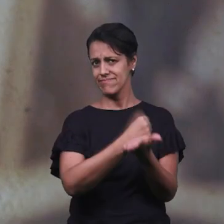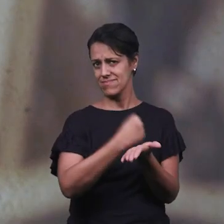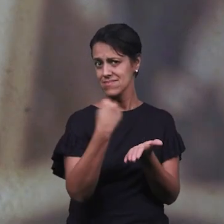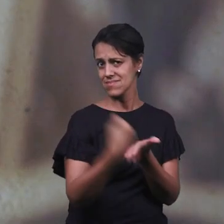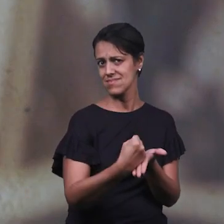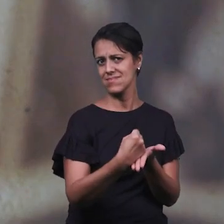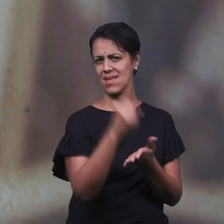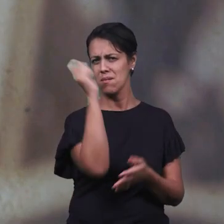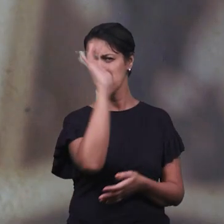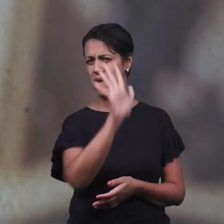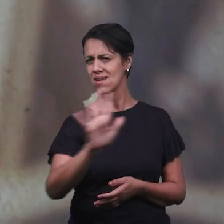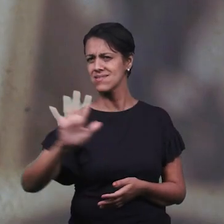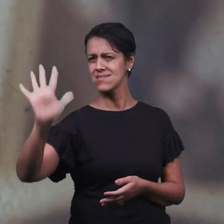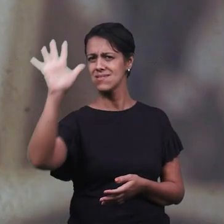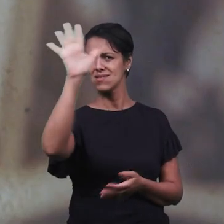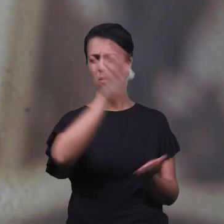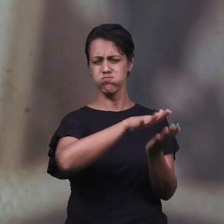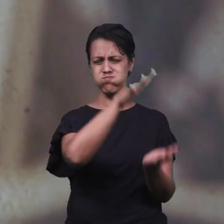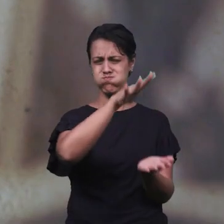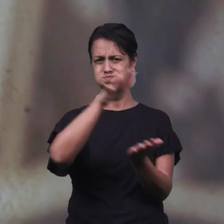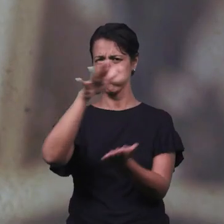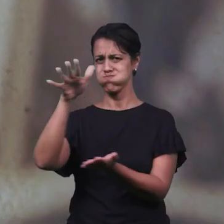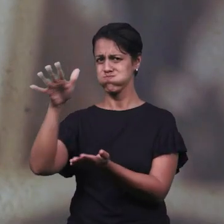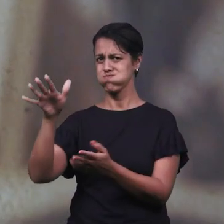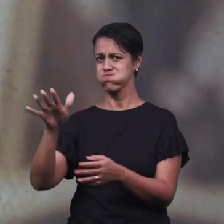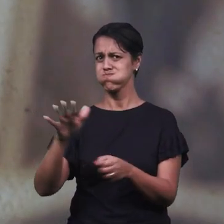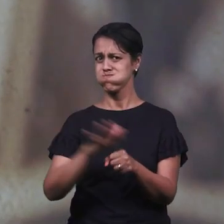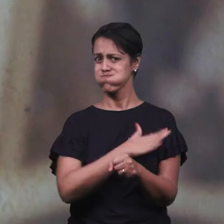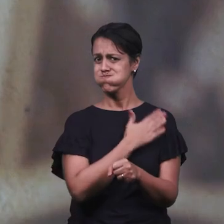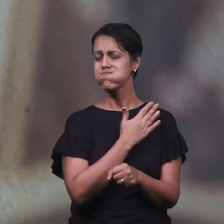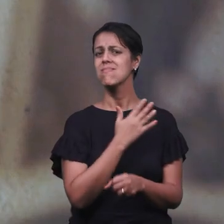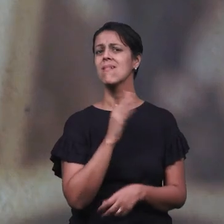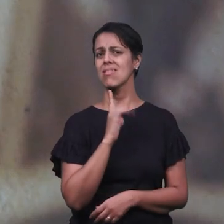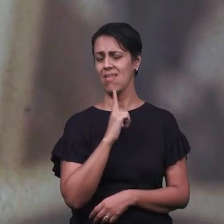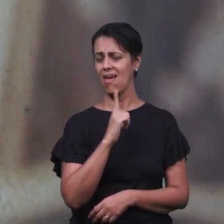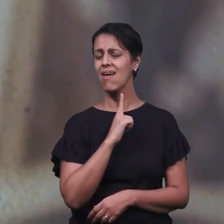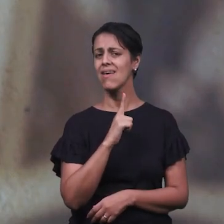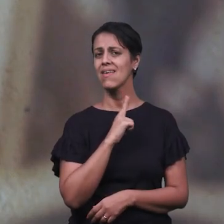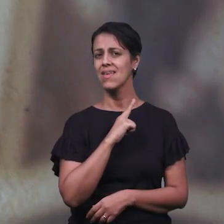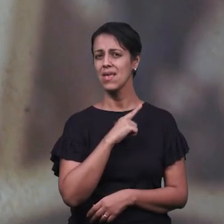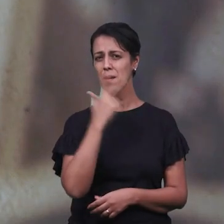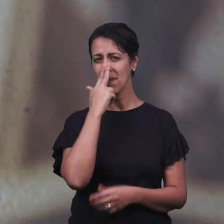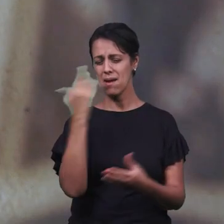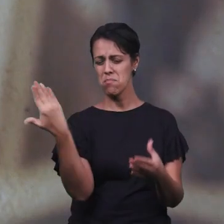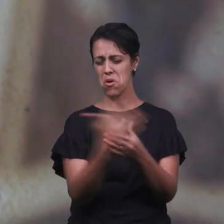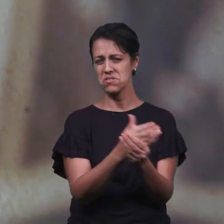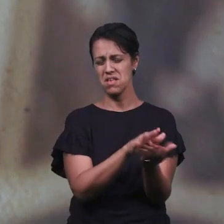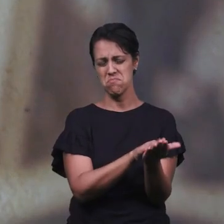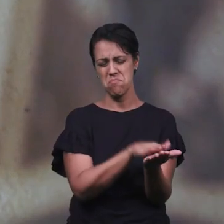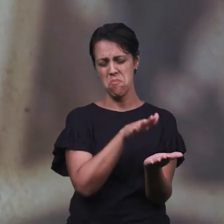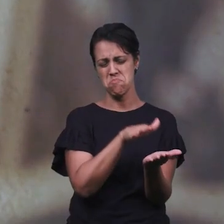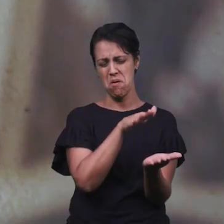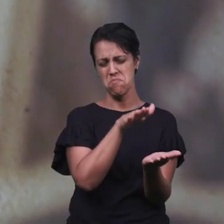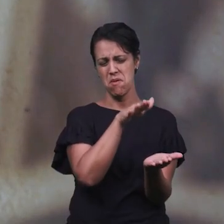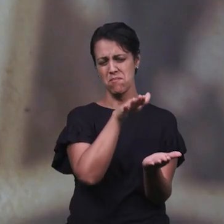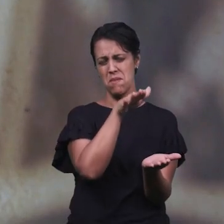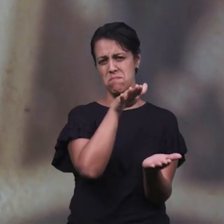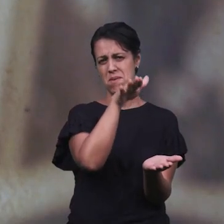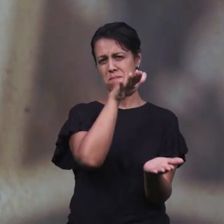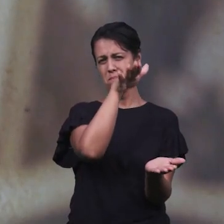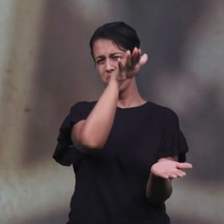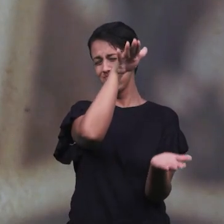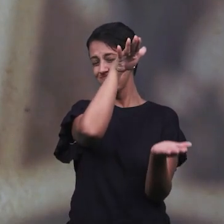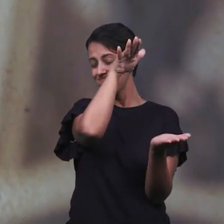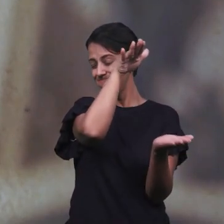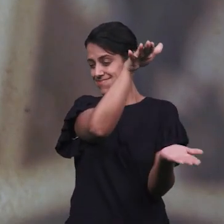afora. E há quem diga até que o número de processos ele é tão grande que